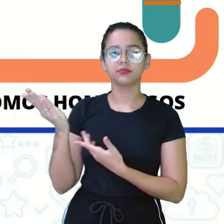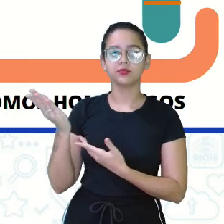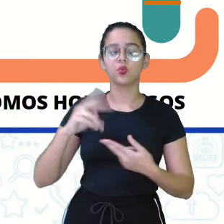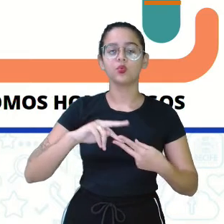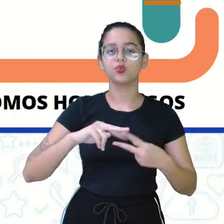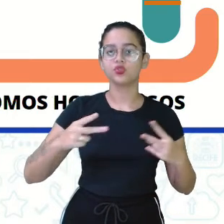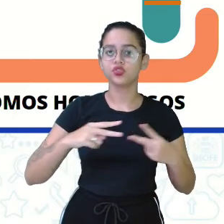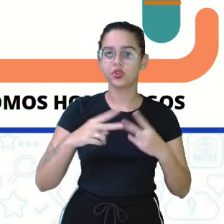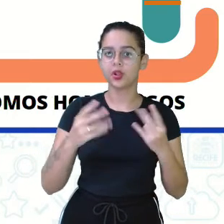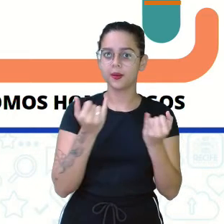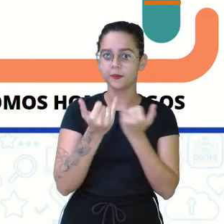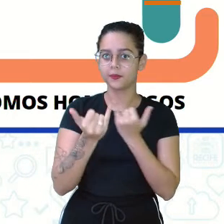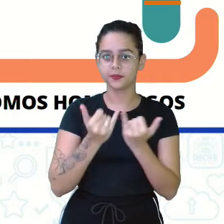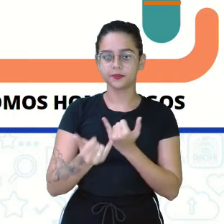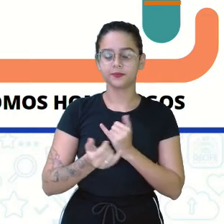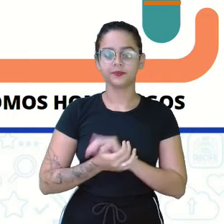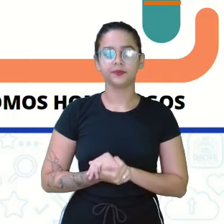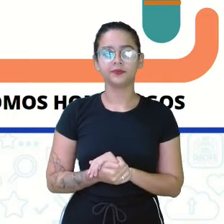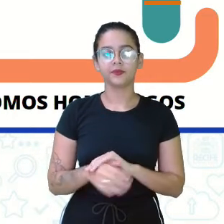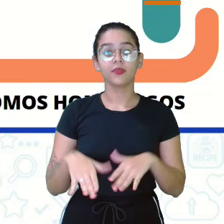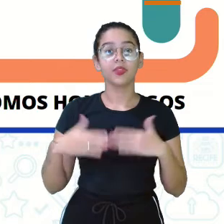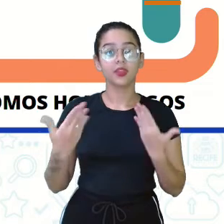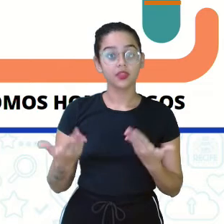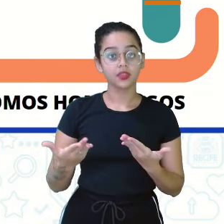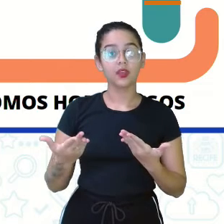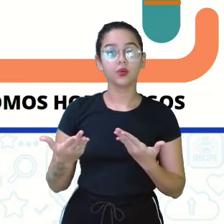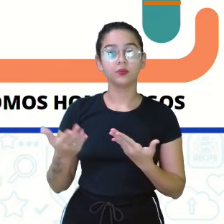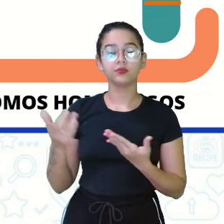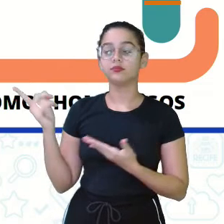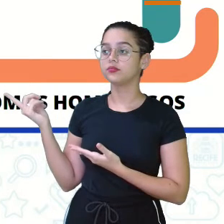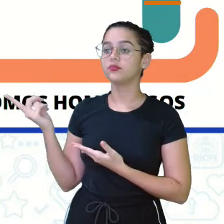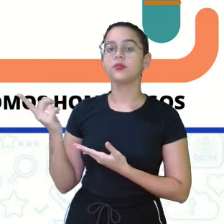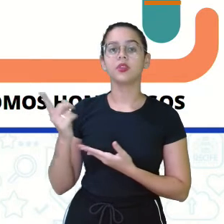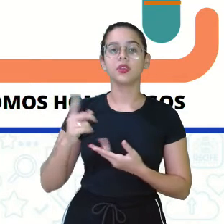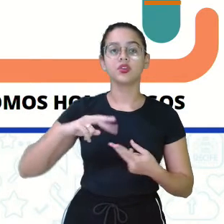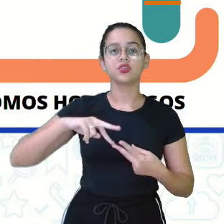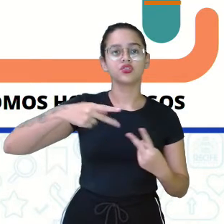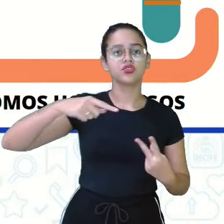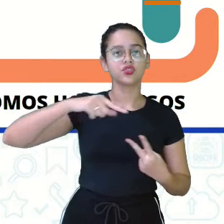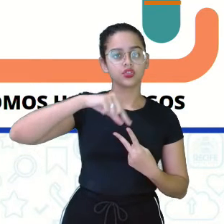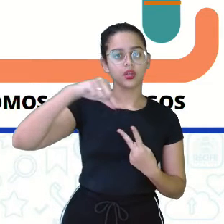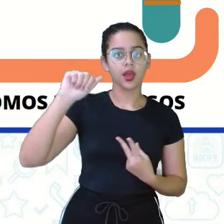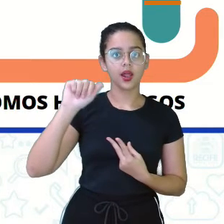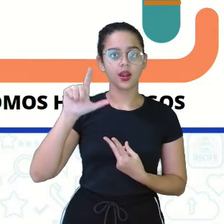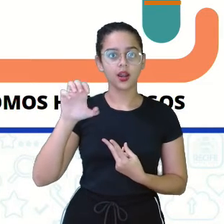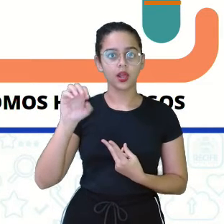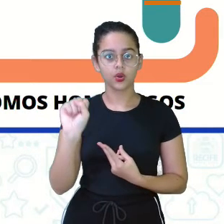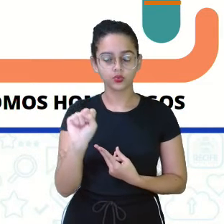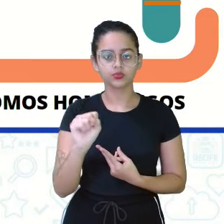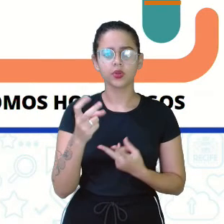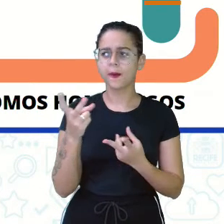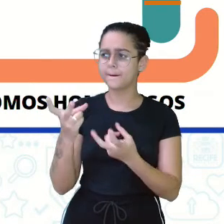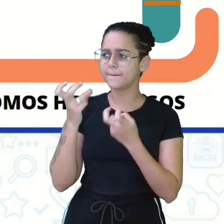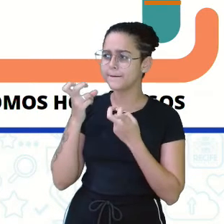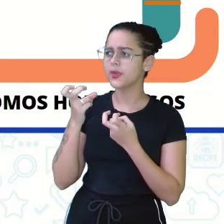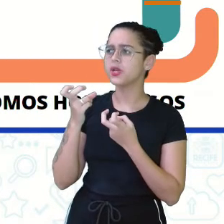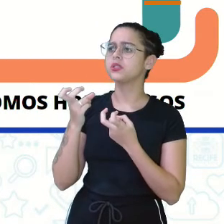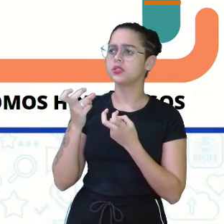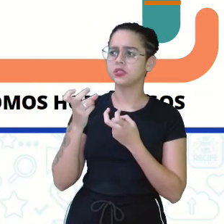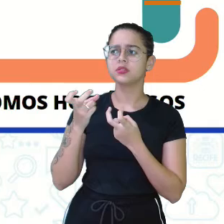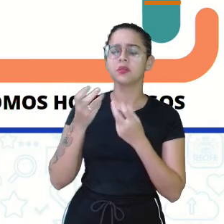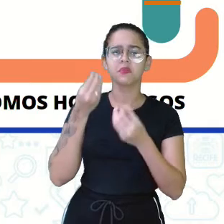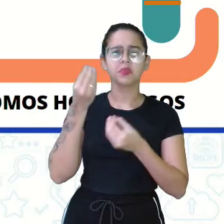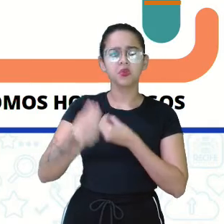genes idêntica, tá certo? Então, através desses genes alelos é que nós vamos ver essa expressão